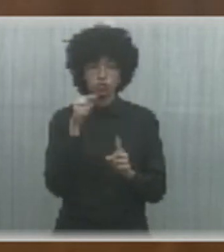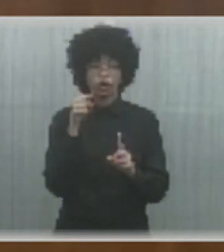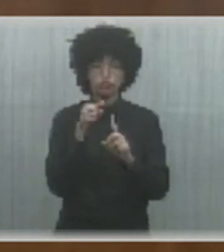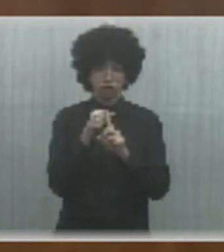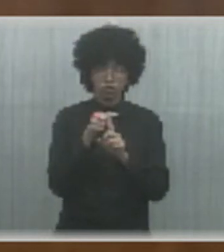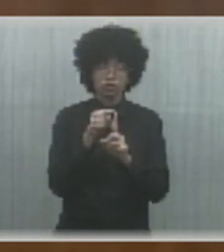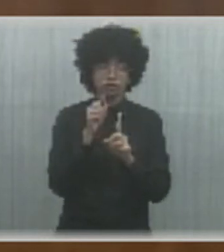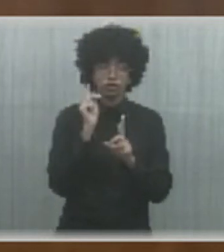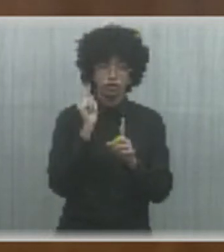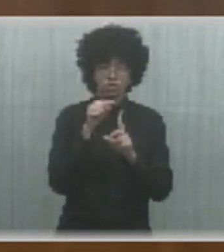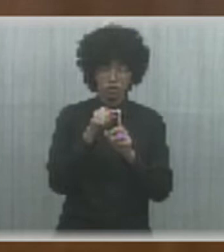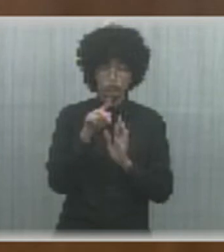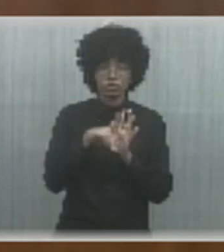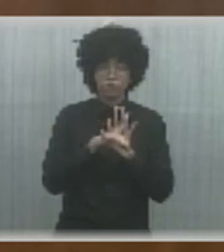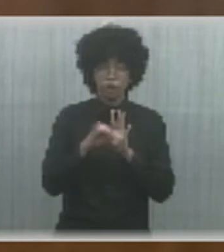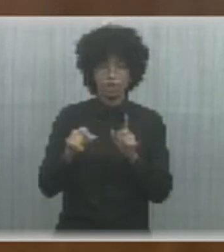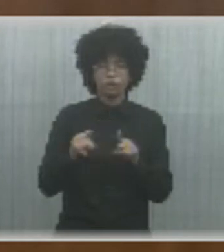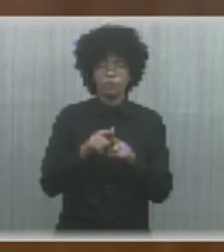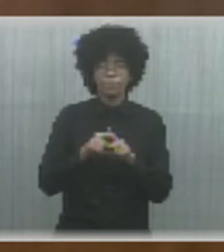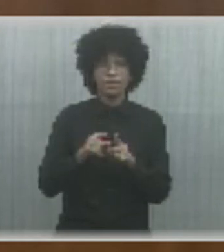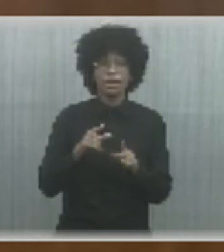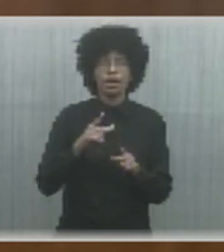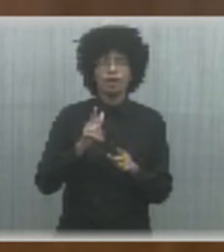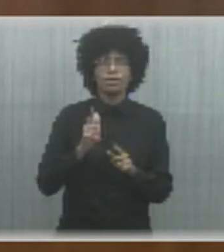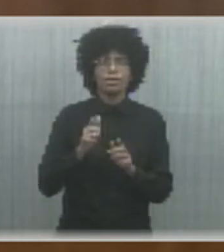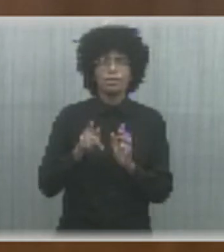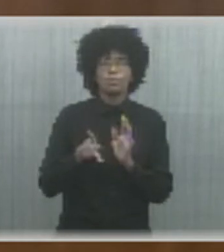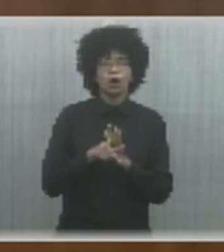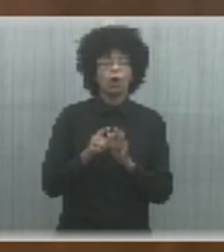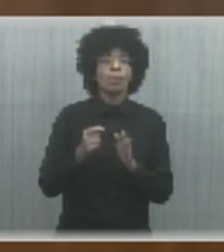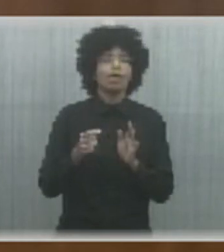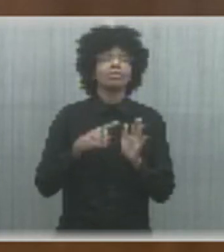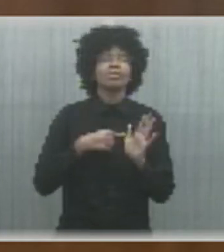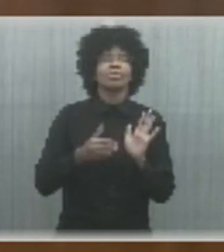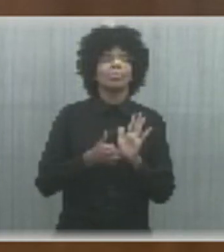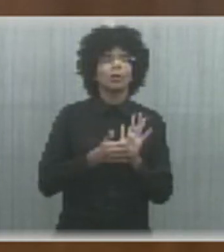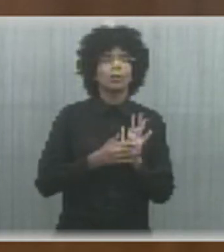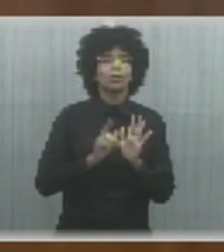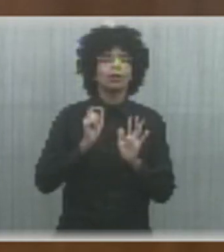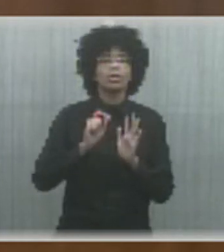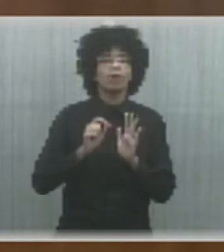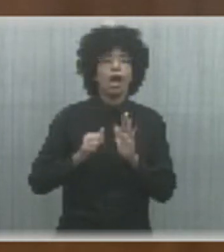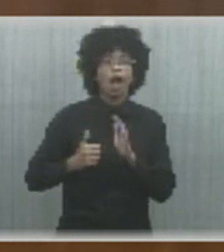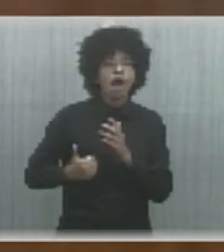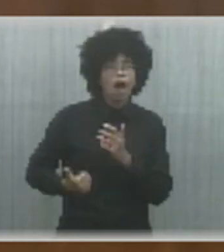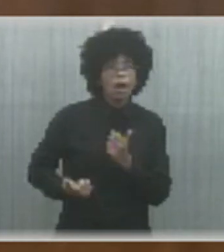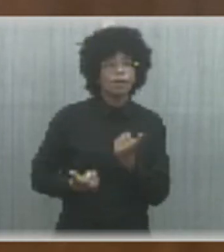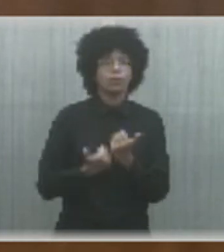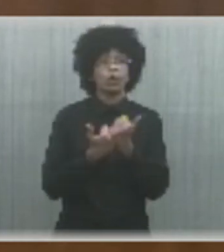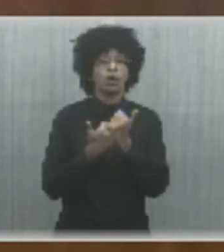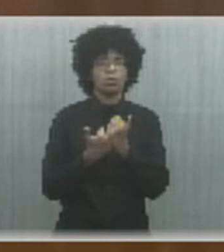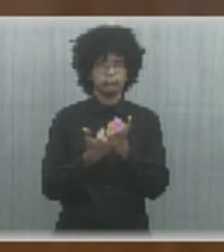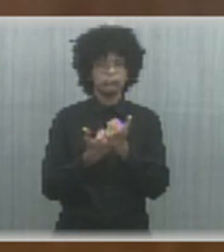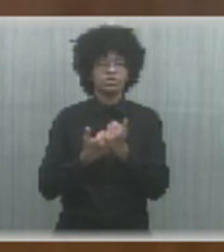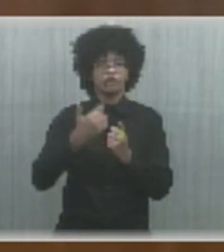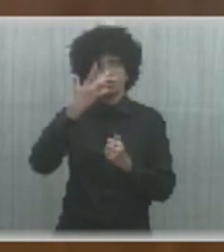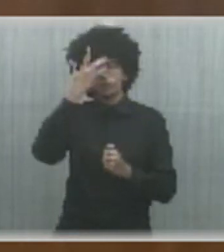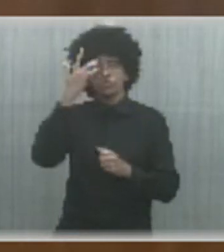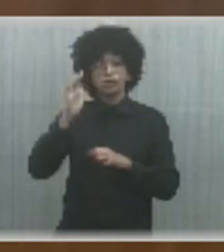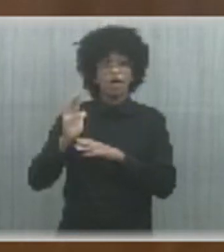bolsa protetor também. Indicativo que propõe um auxílio para os protetores de animais de